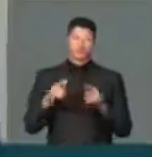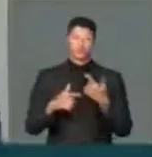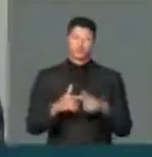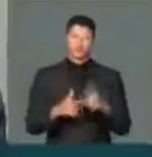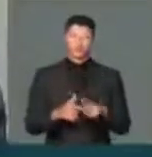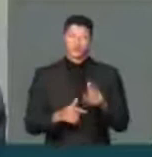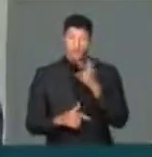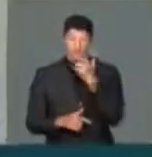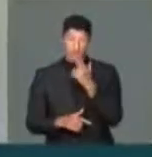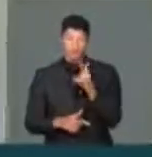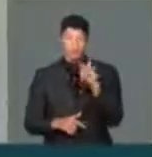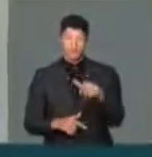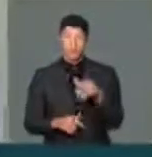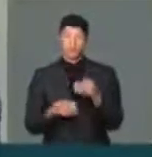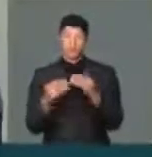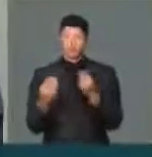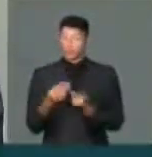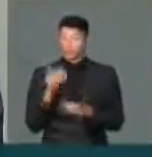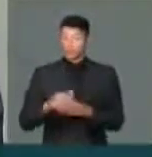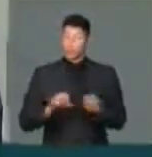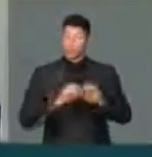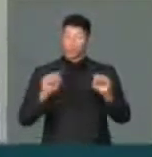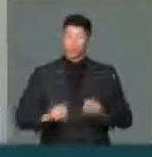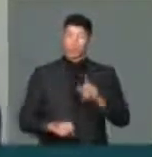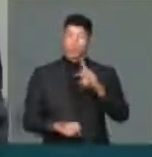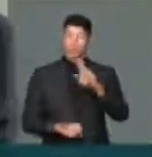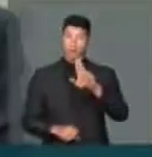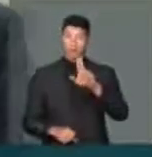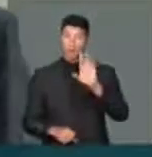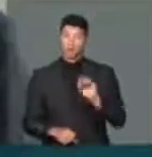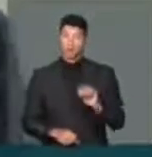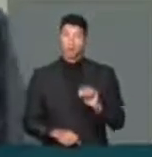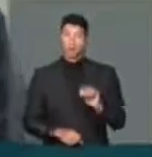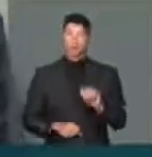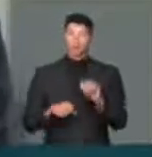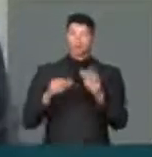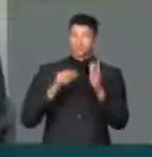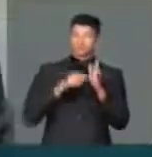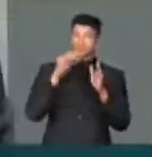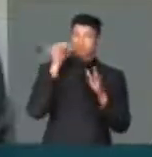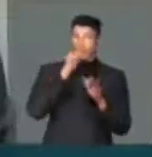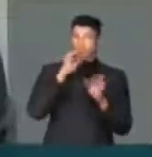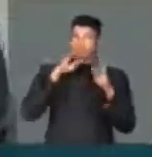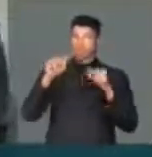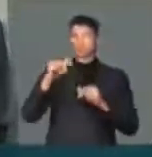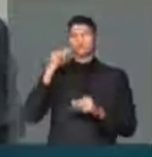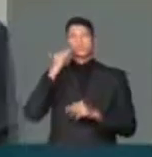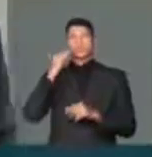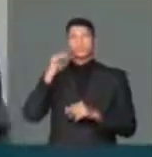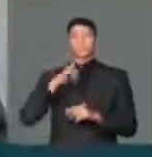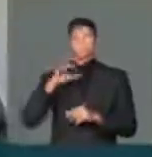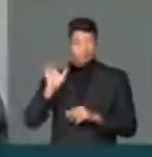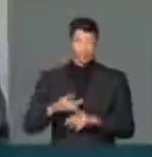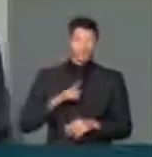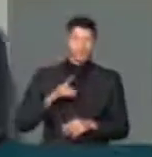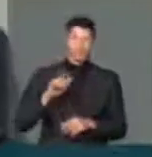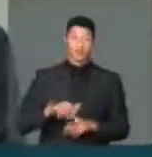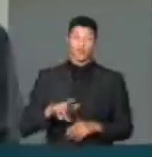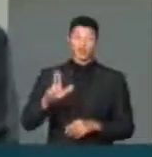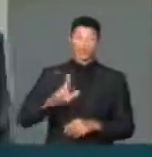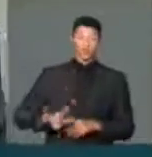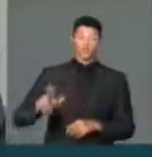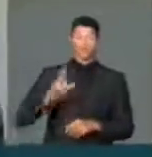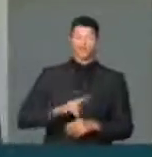problema, me parece, é que como ele era um sistema puro, o ponto fraco dele, todos os sistemas têm, acabou sendo